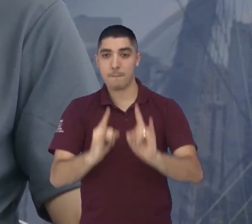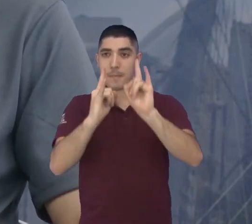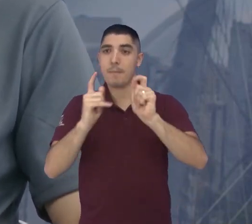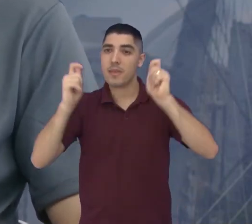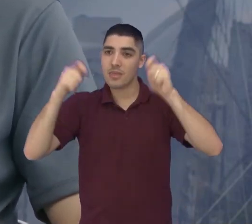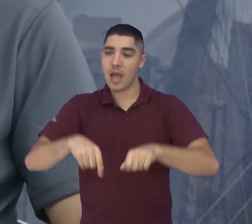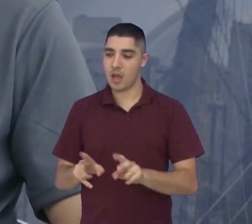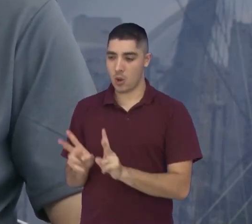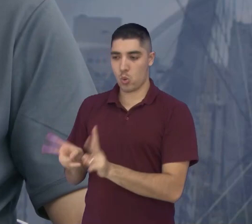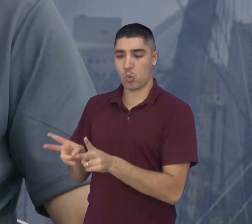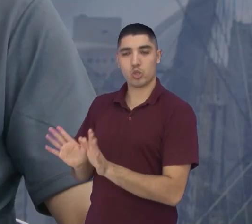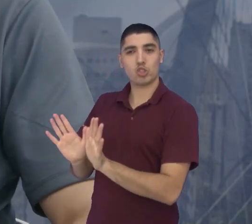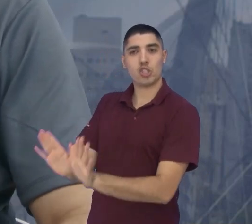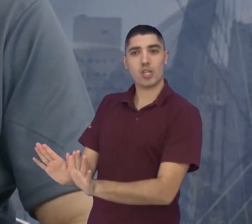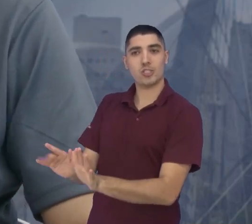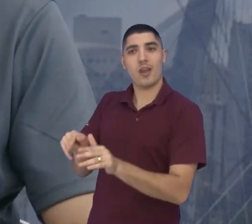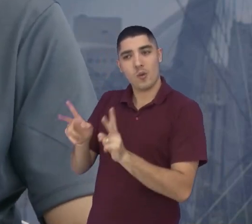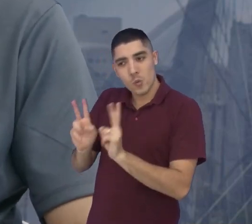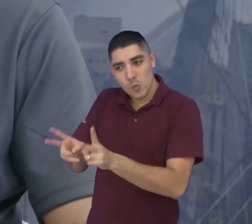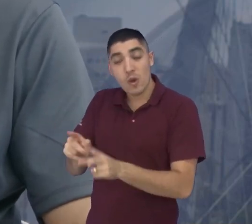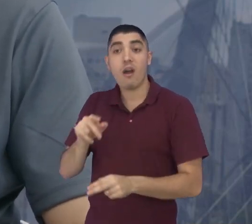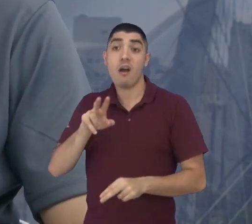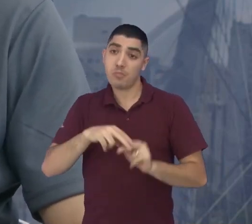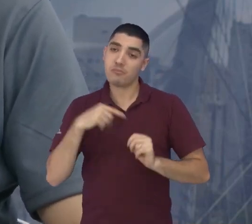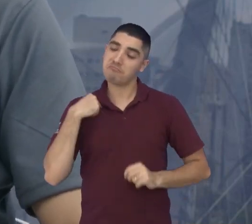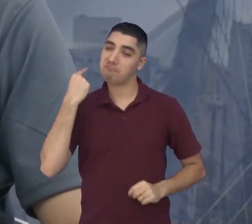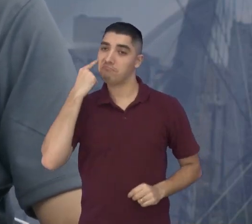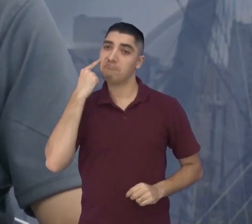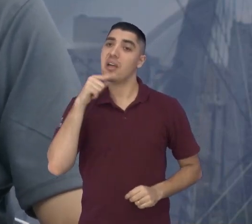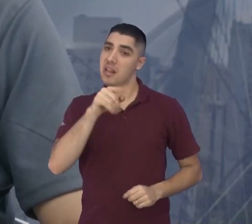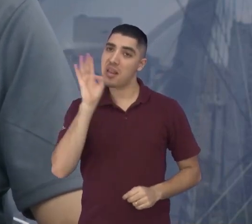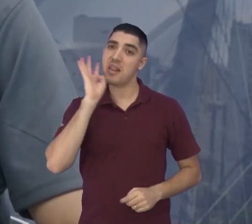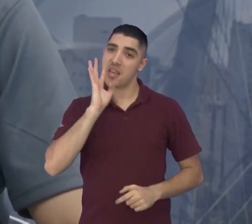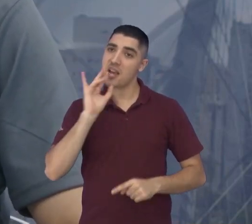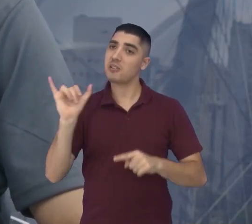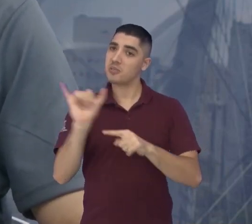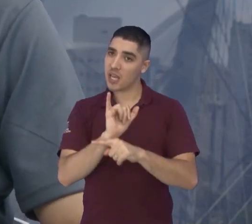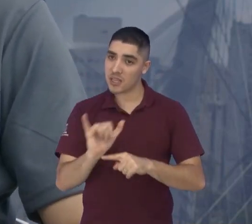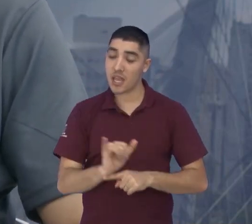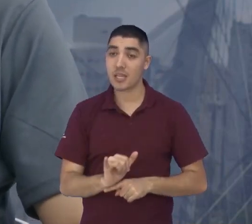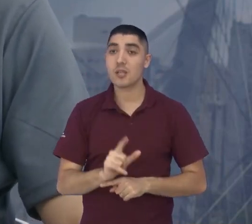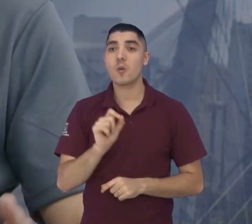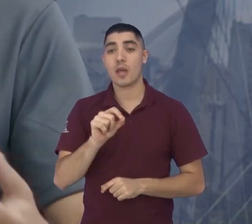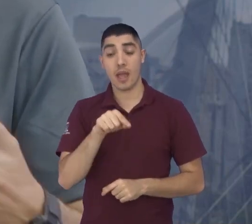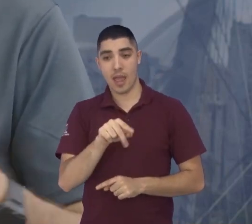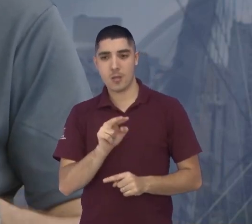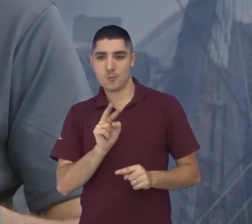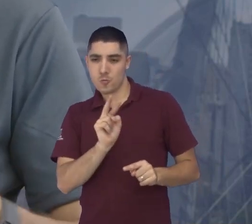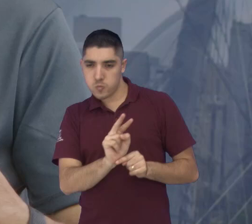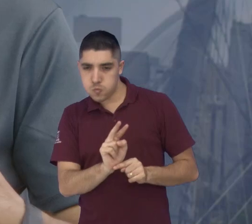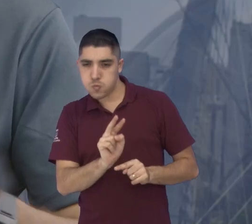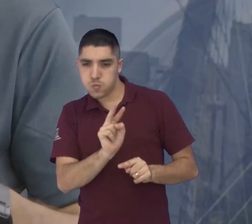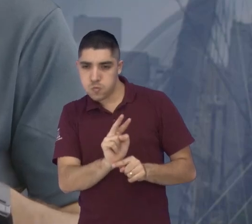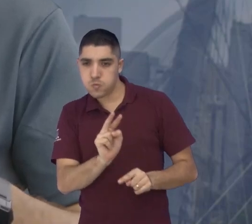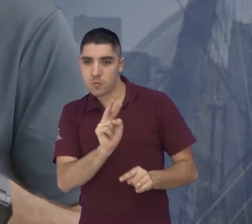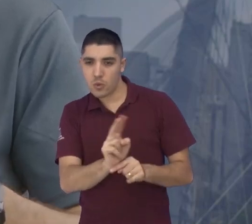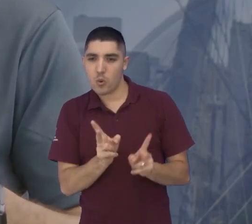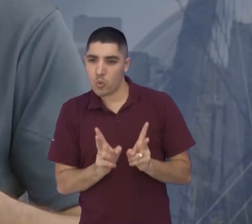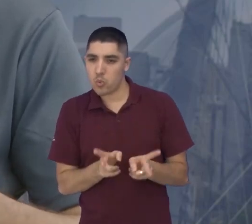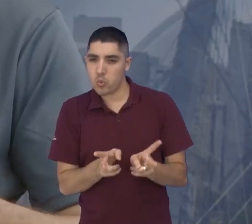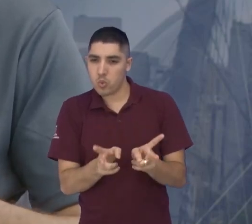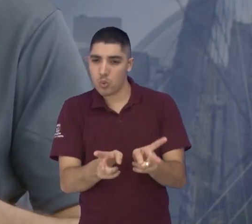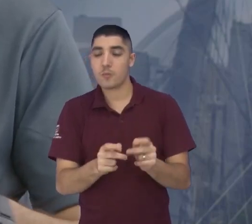caminhos que essa questão da preservação pode seguir. Em vez de serem